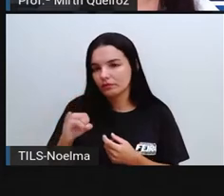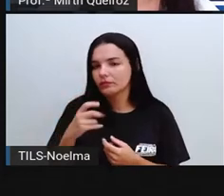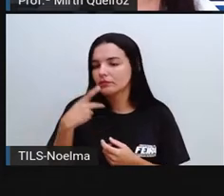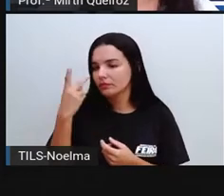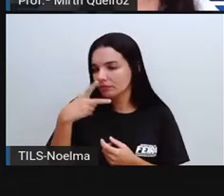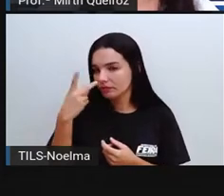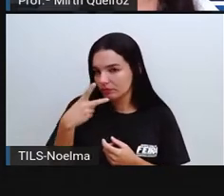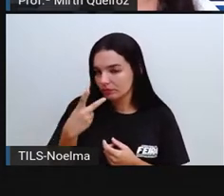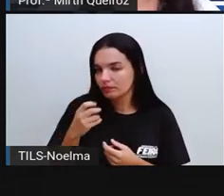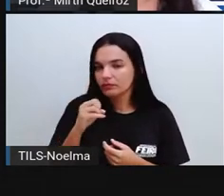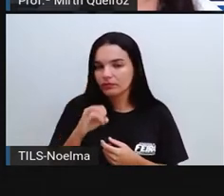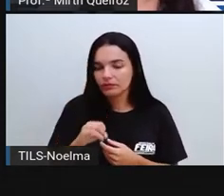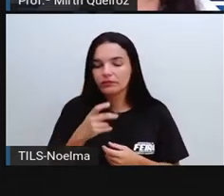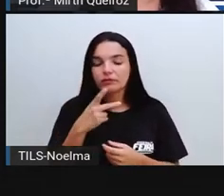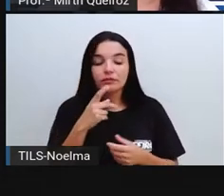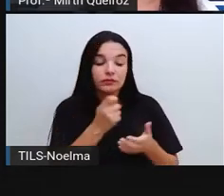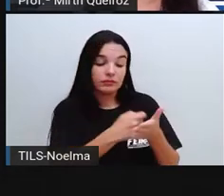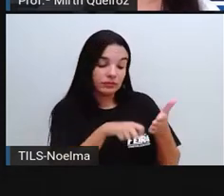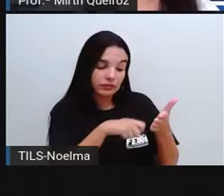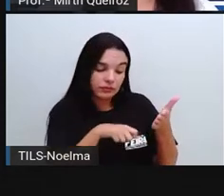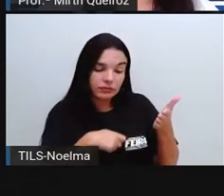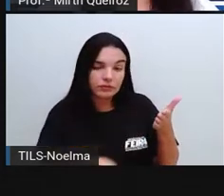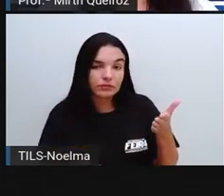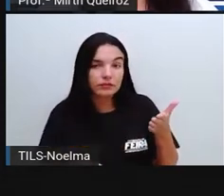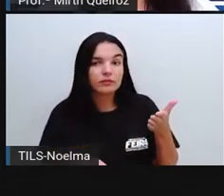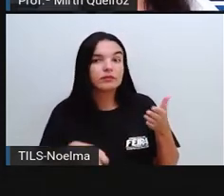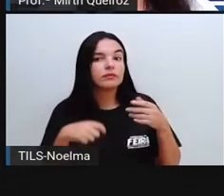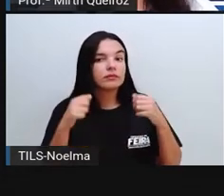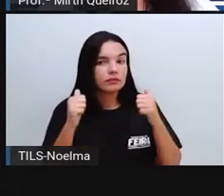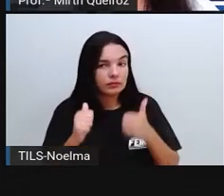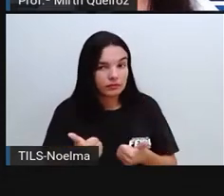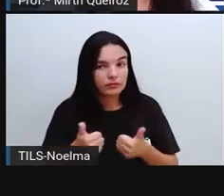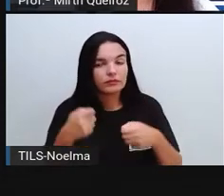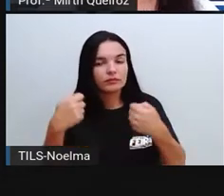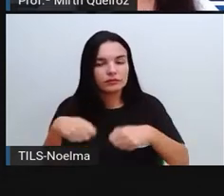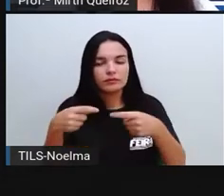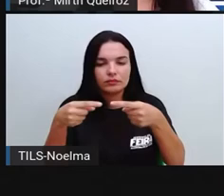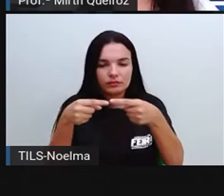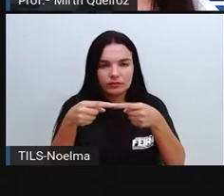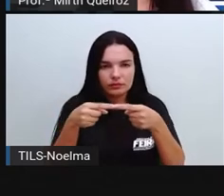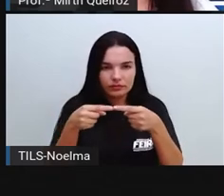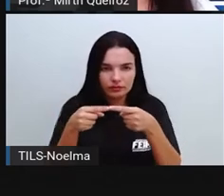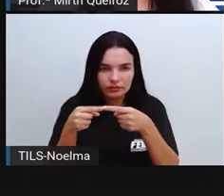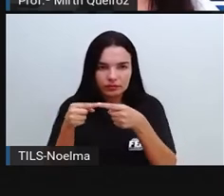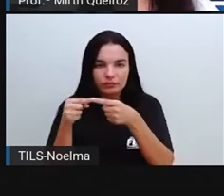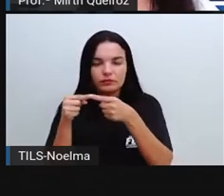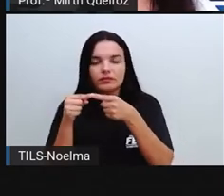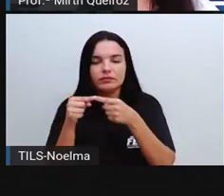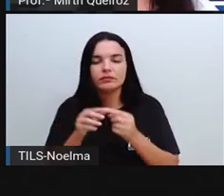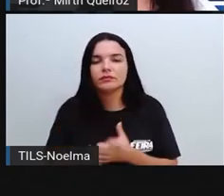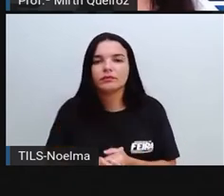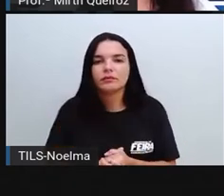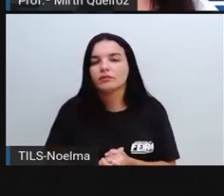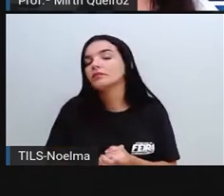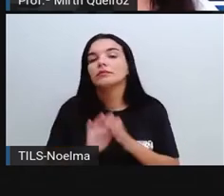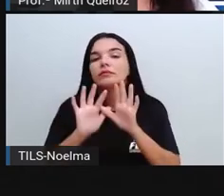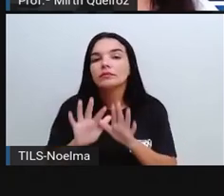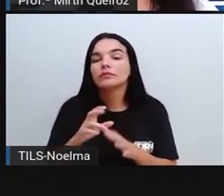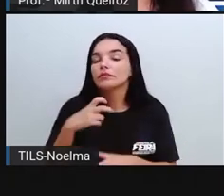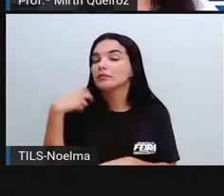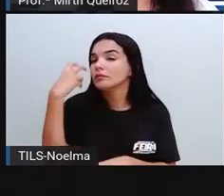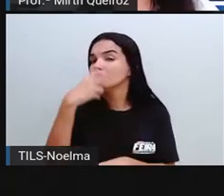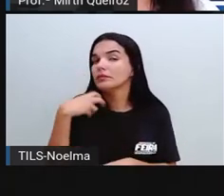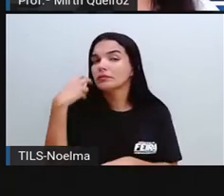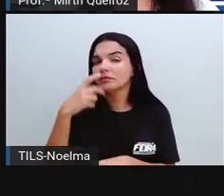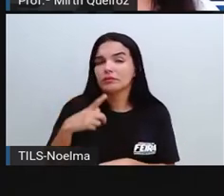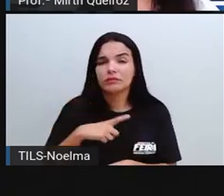é utilizada no relato escrito, certo? Mas esse relato oral, sempre vai ter uma linguagem,